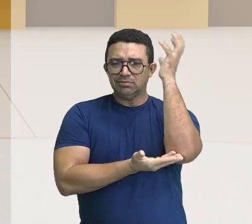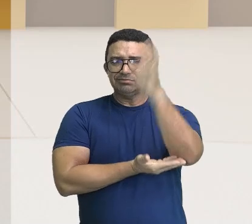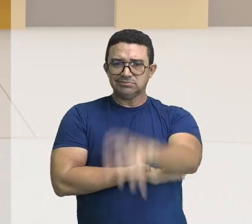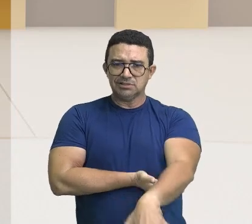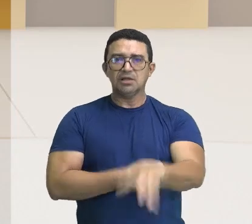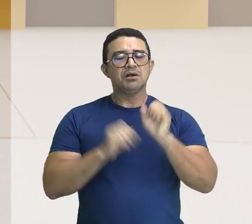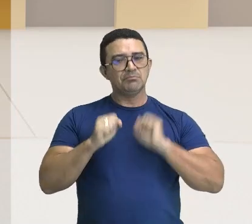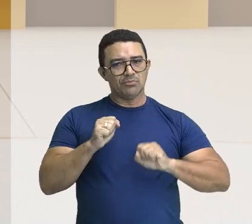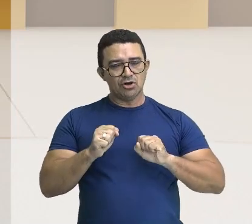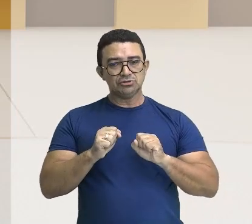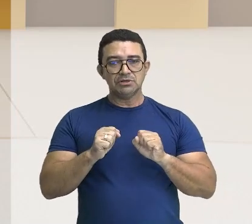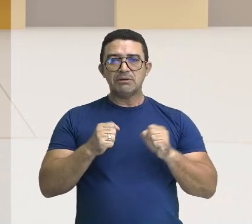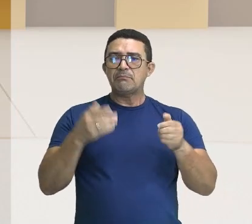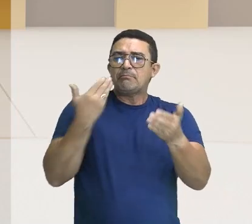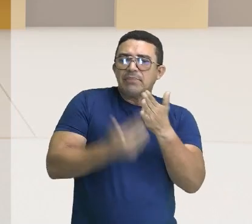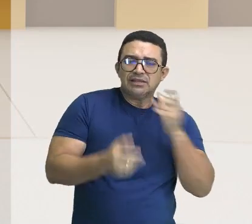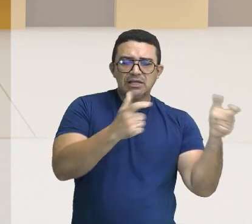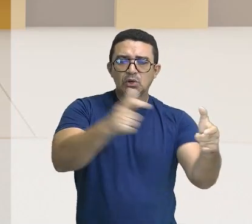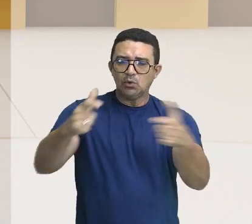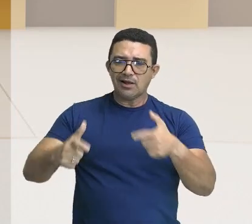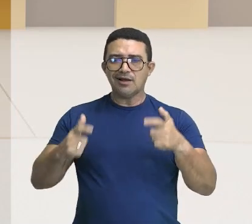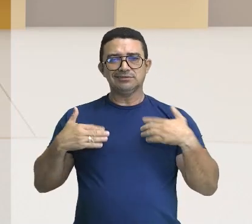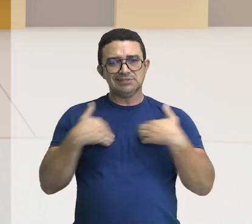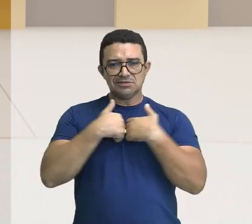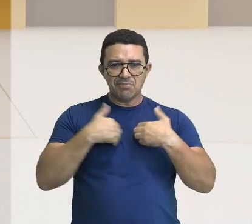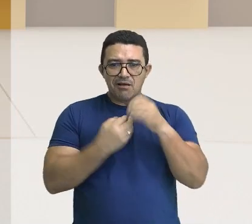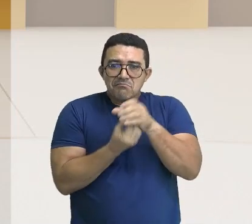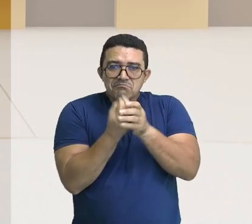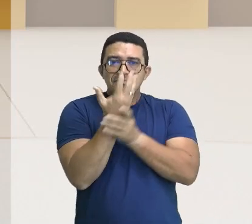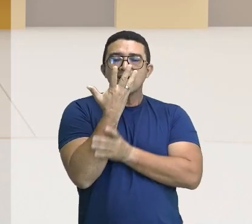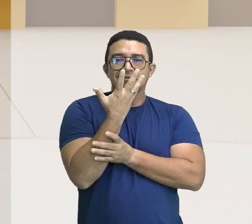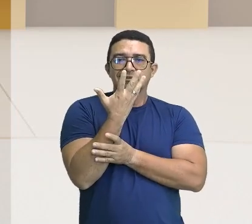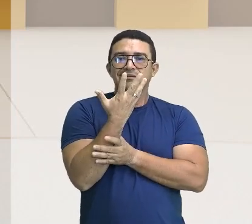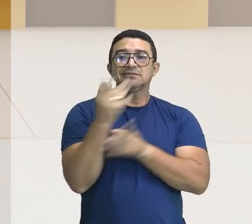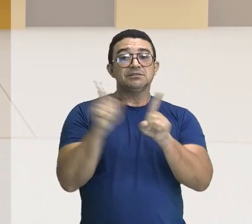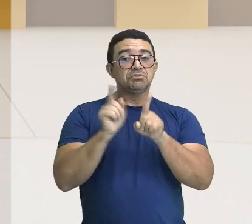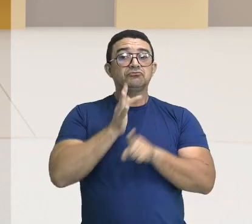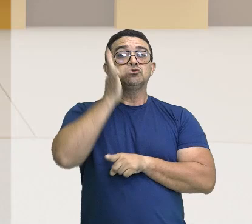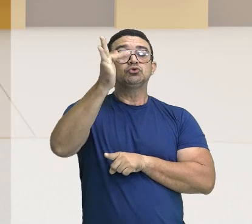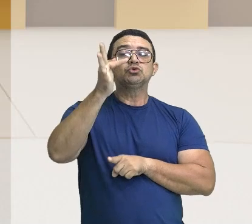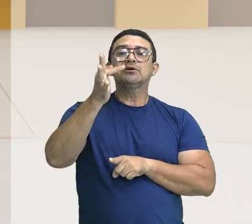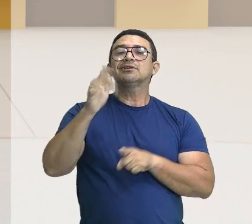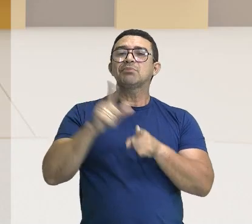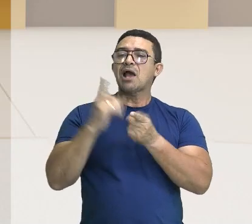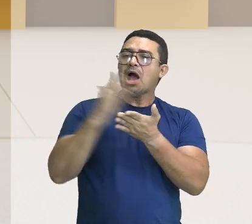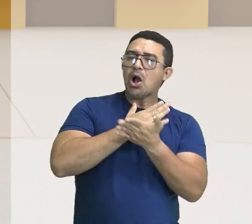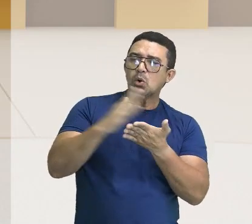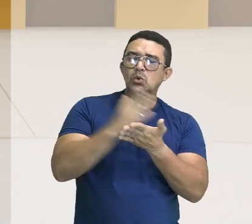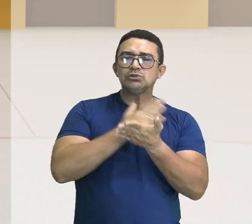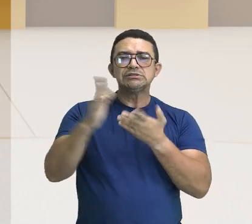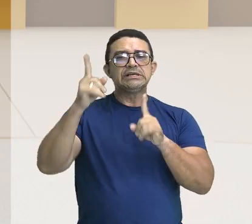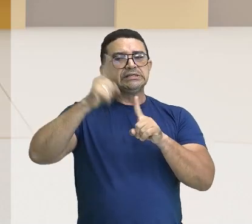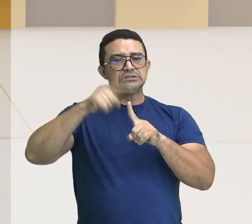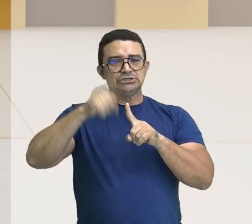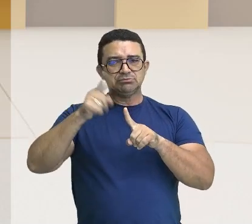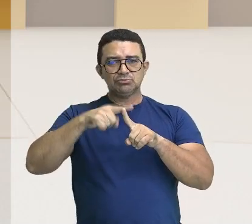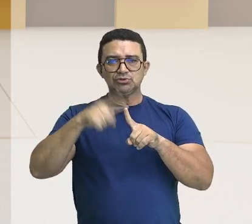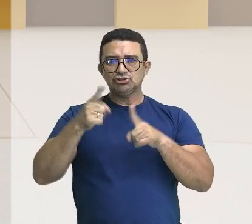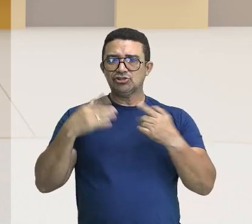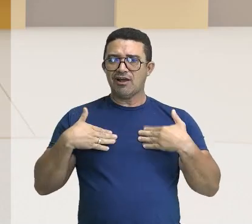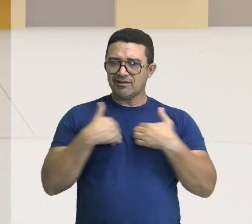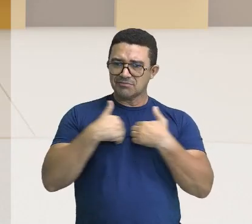resultar na perda de habitats. Consequentemente, isso vai fazer com que ocorra a extinção de inúmeras